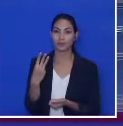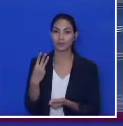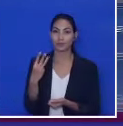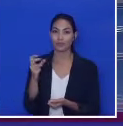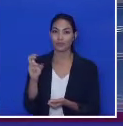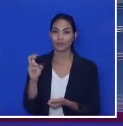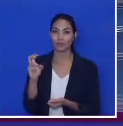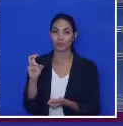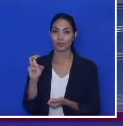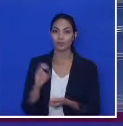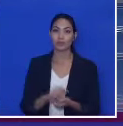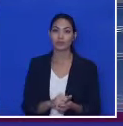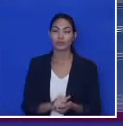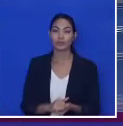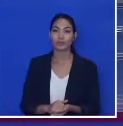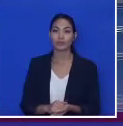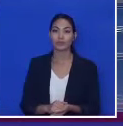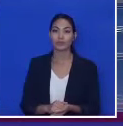35.